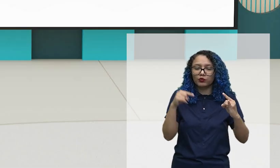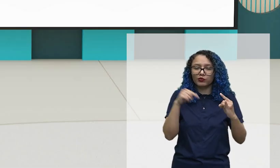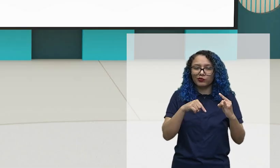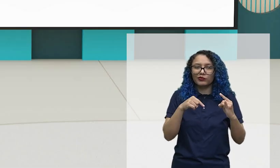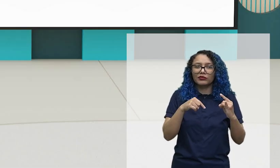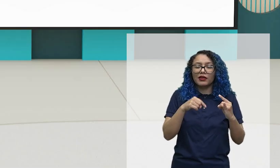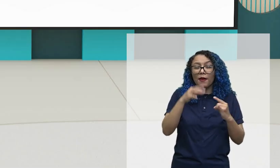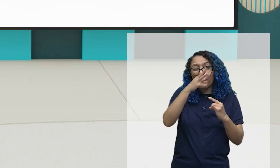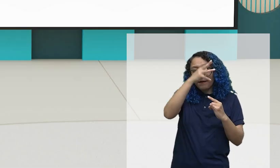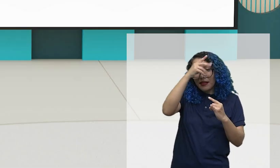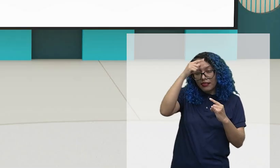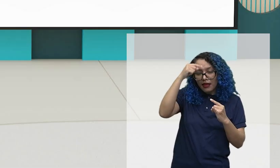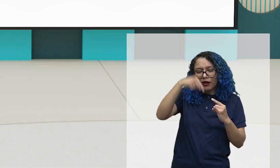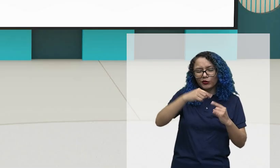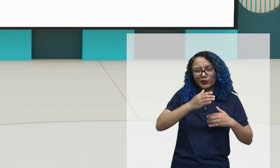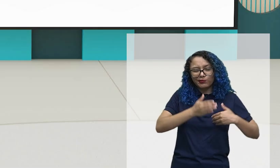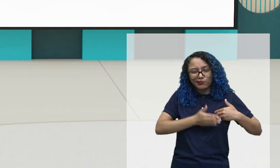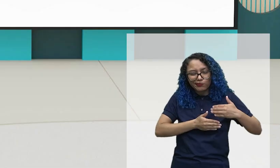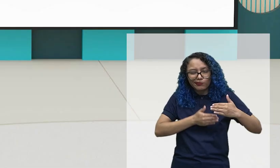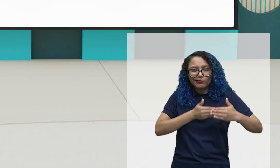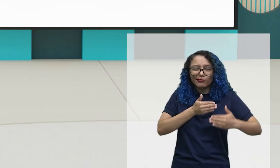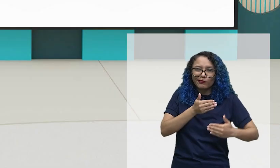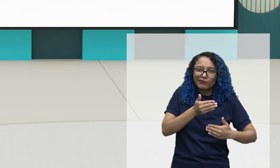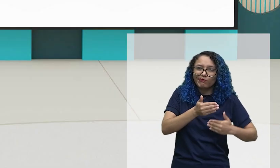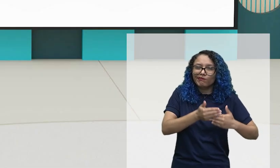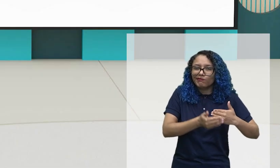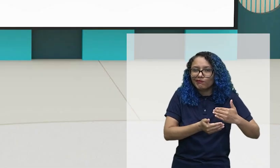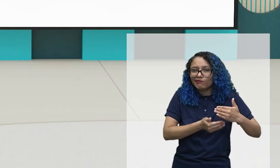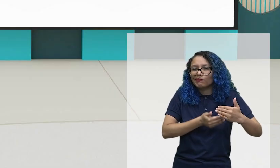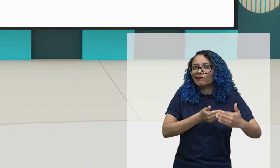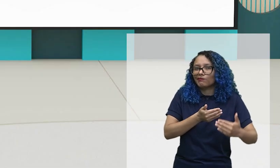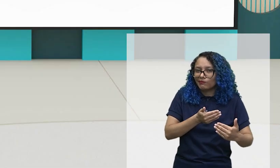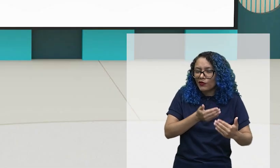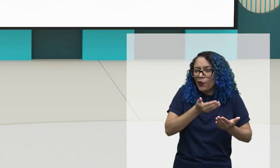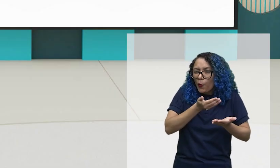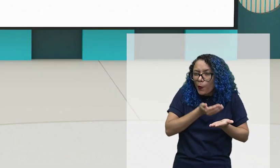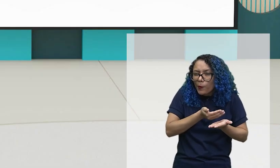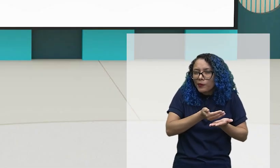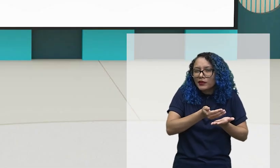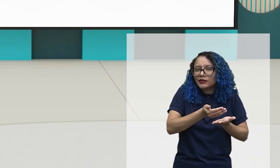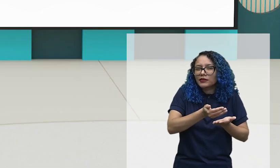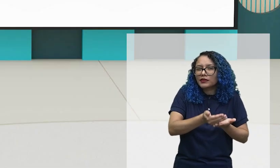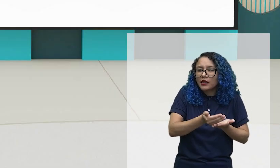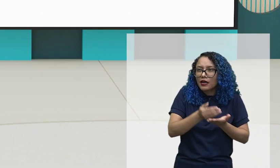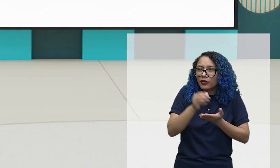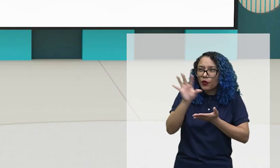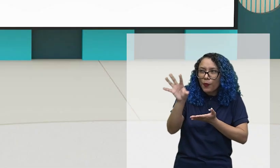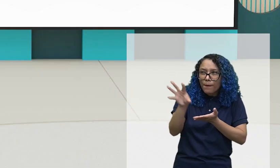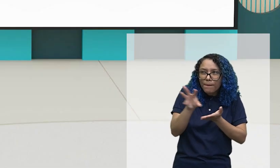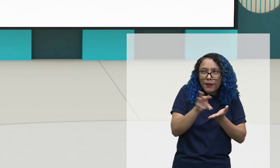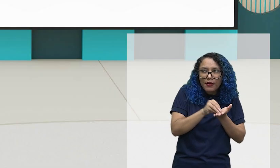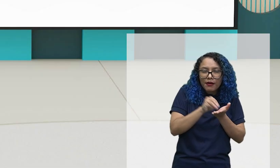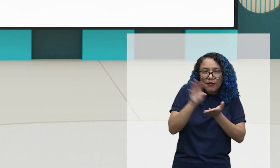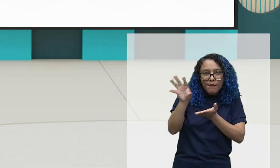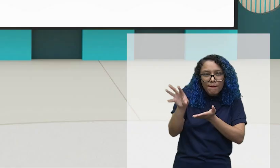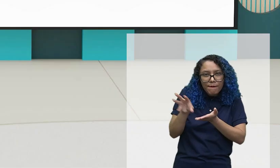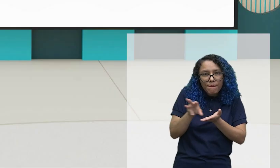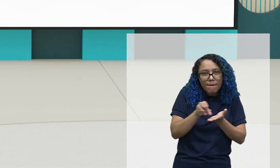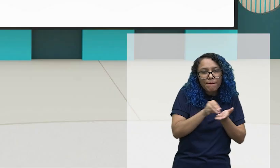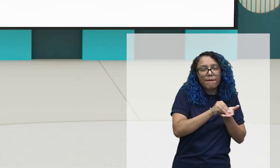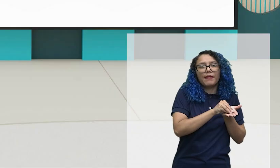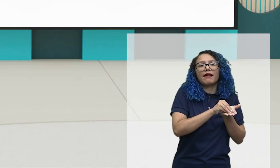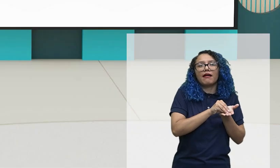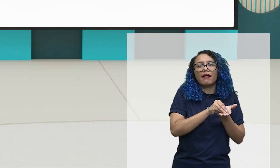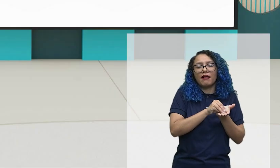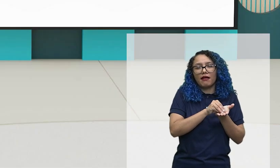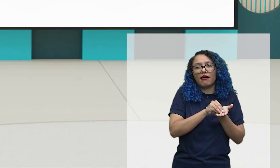do contexto do circo, Manaus ainda está engatinhando, podemos dizer, começando a trazer